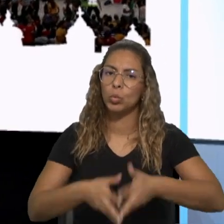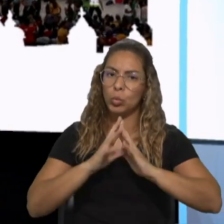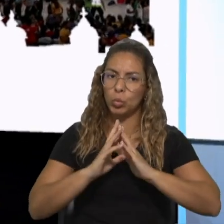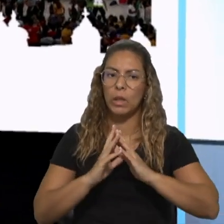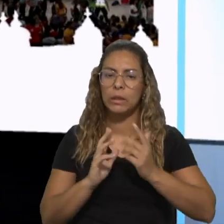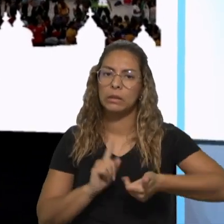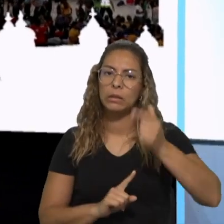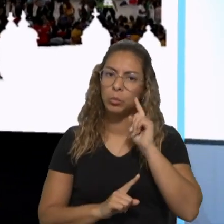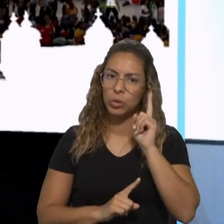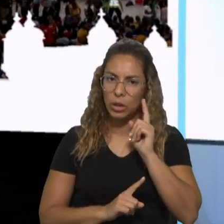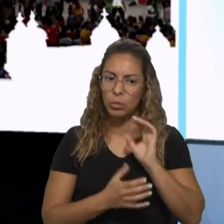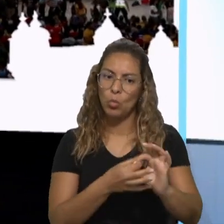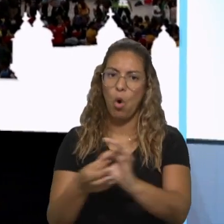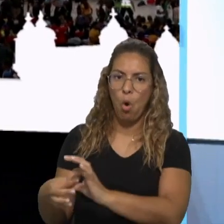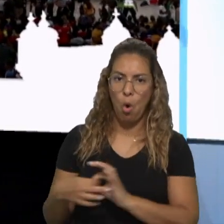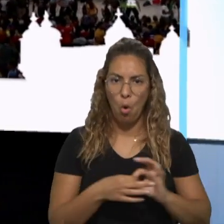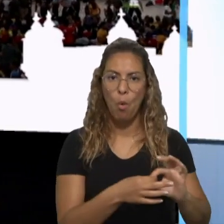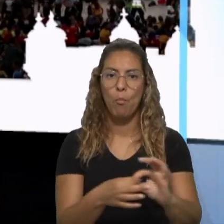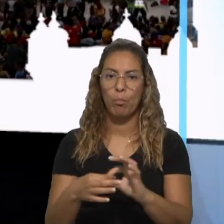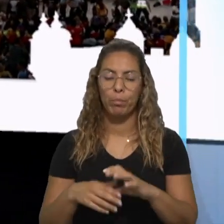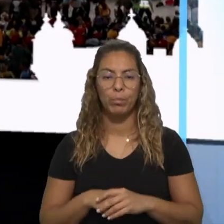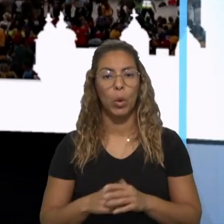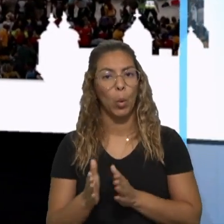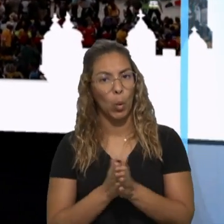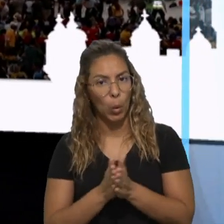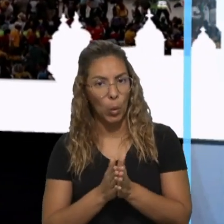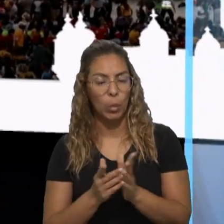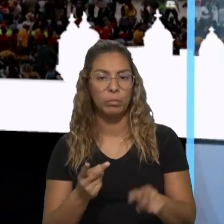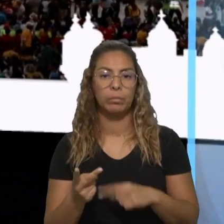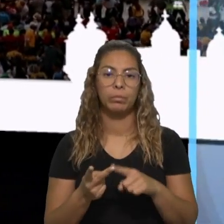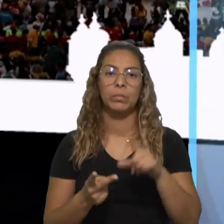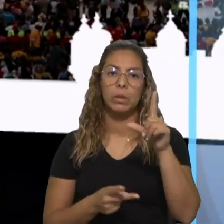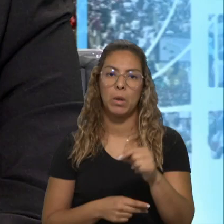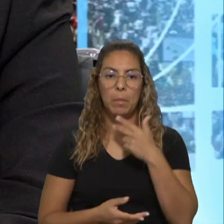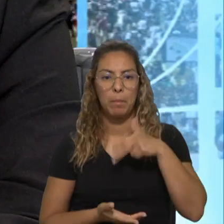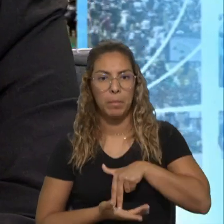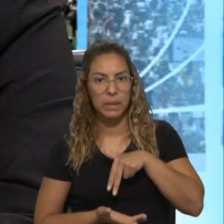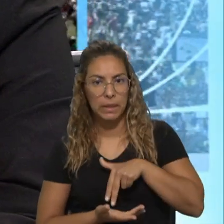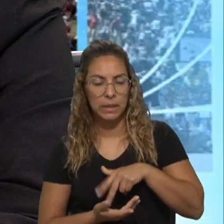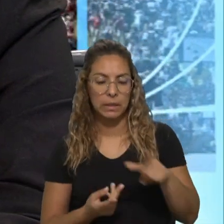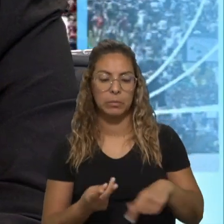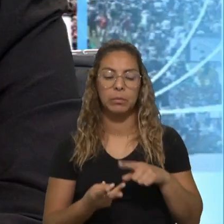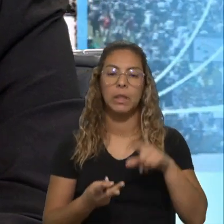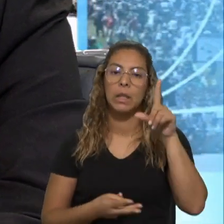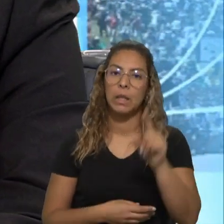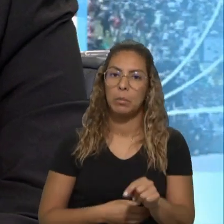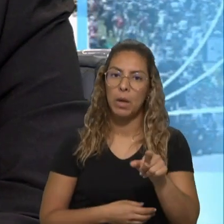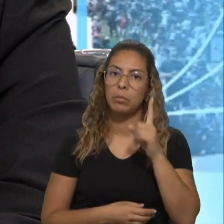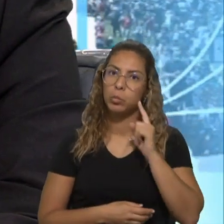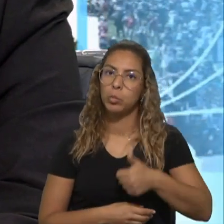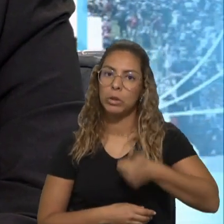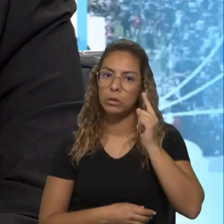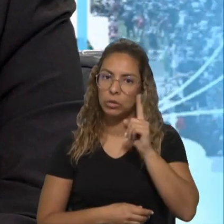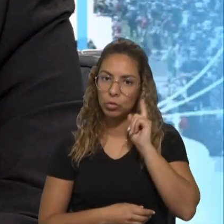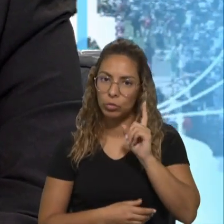que é a comunhão. Comungar espaço, comungar intenção, comungar presença e comungar também a própria história de